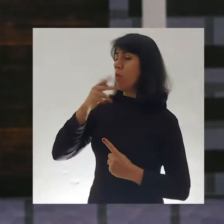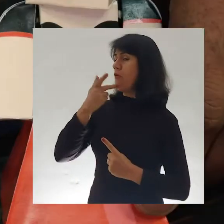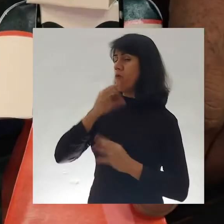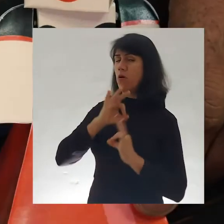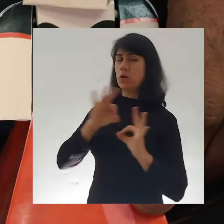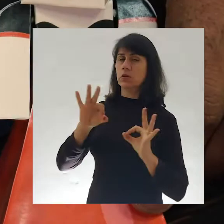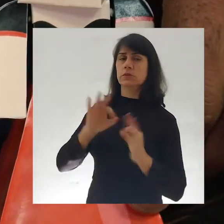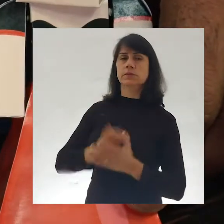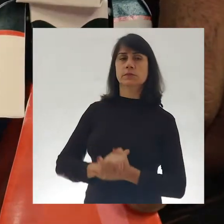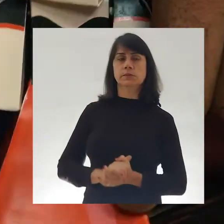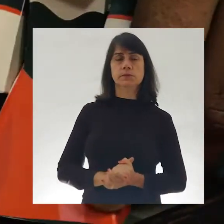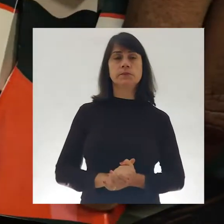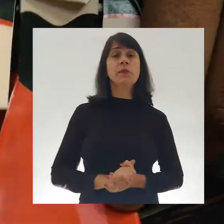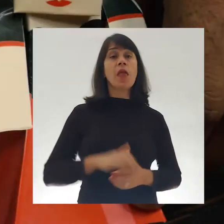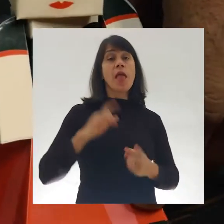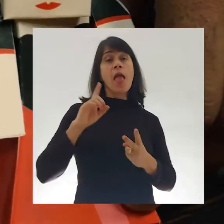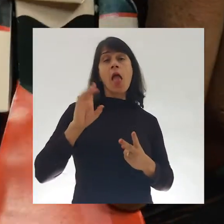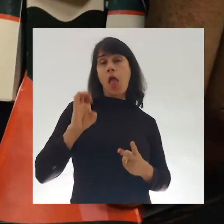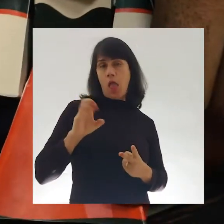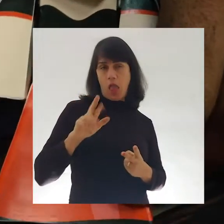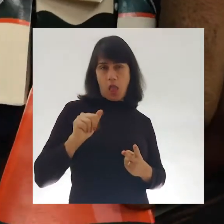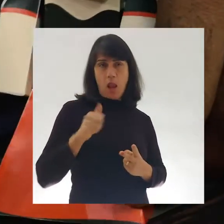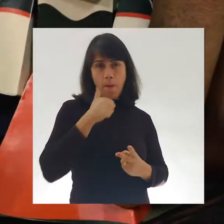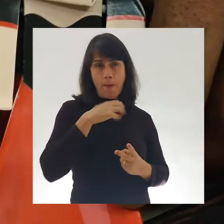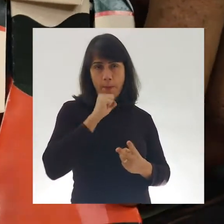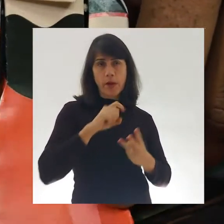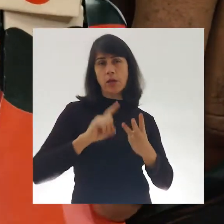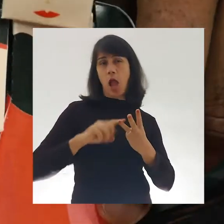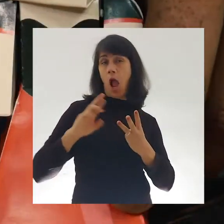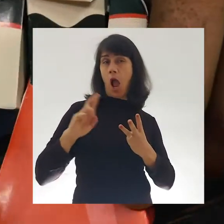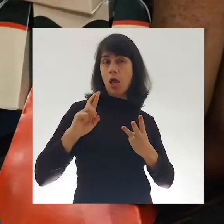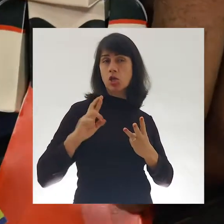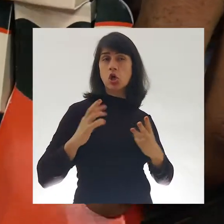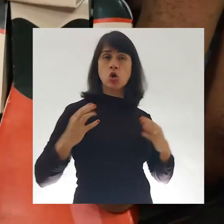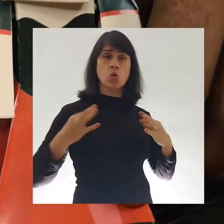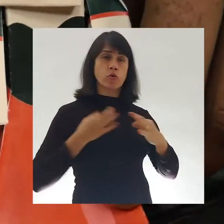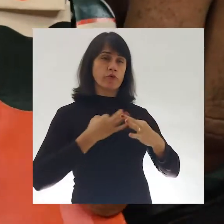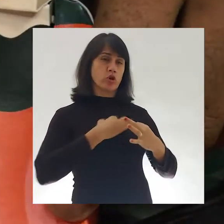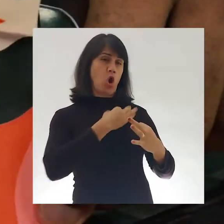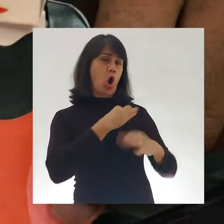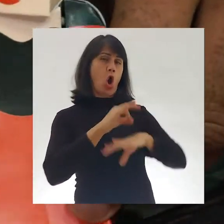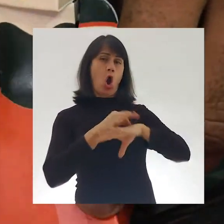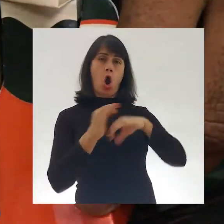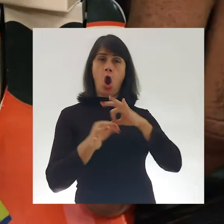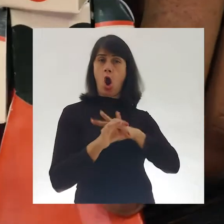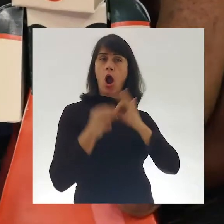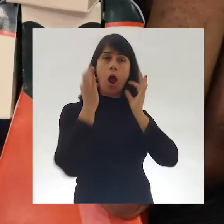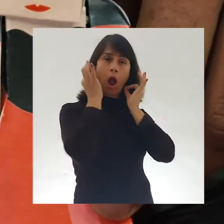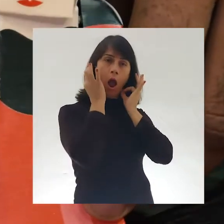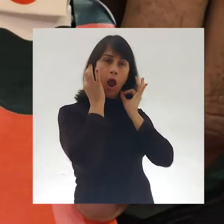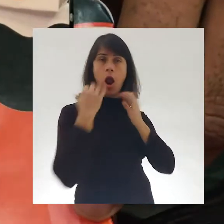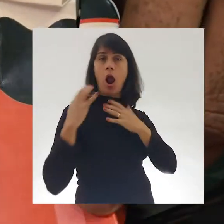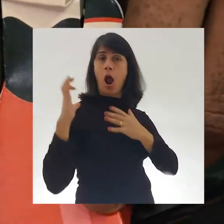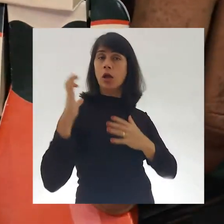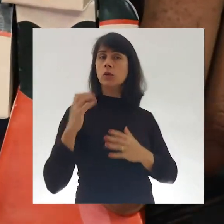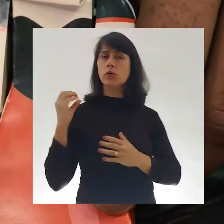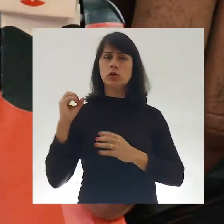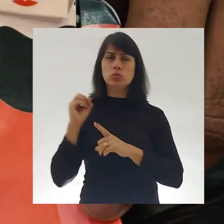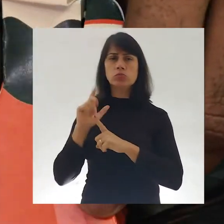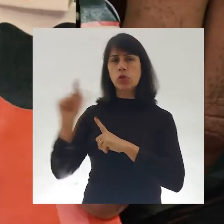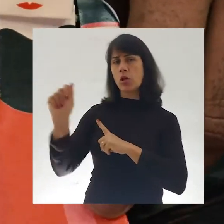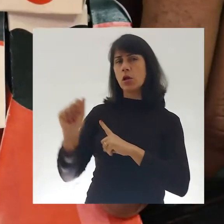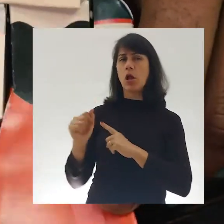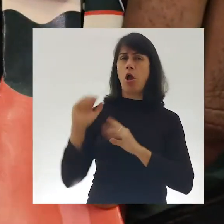questionou. Enquanto Hera e Raícha utilizavam vestidos de joias caras e saíam para festas e eventos